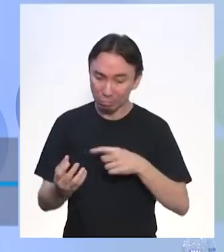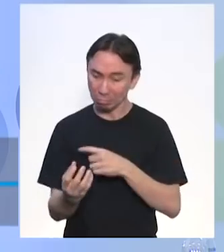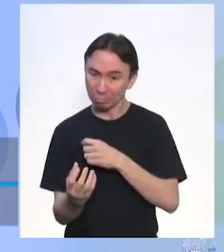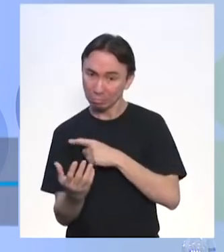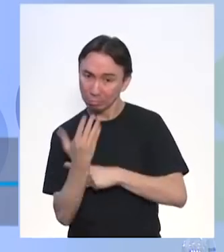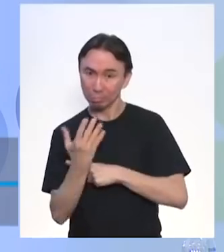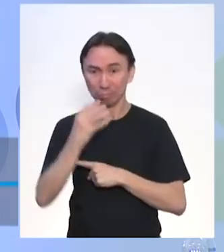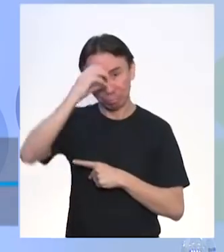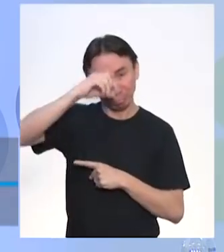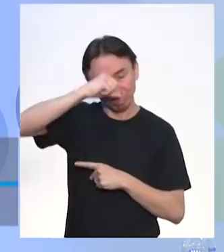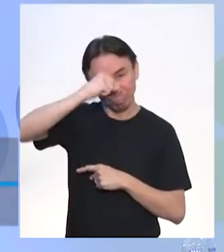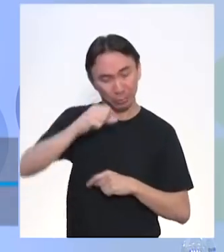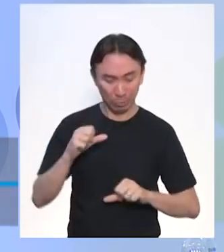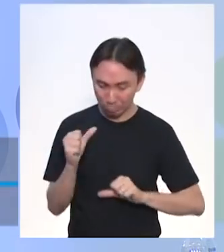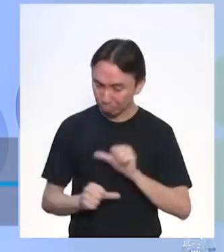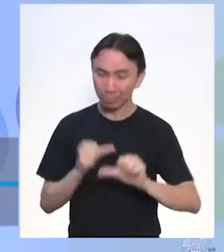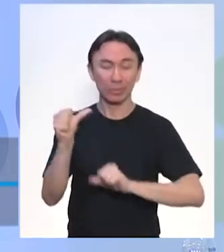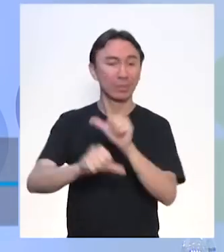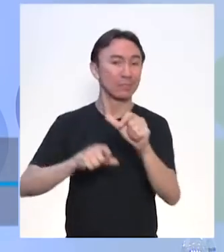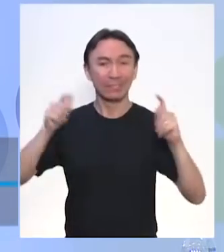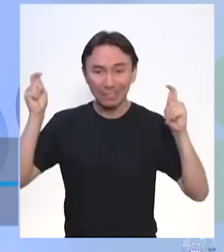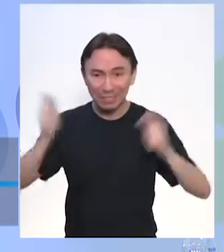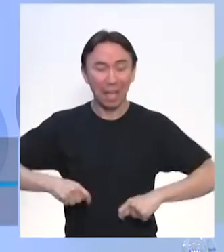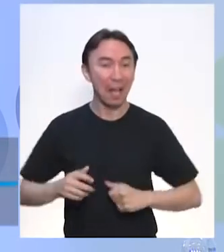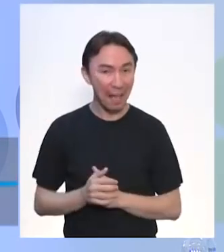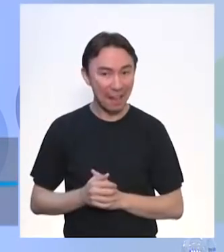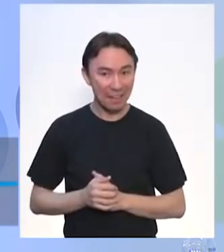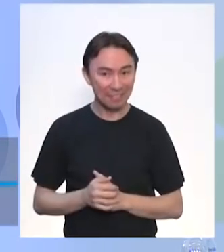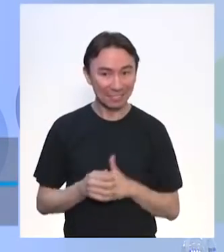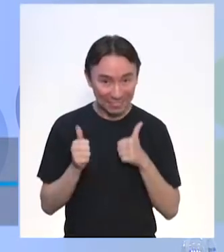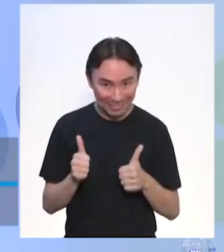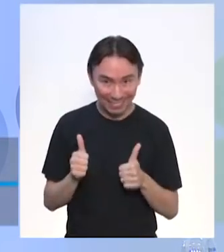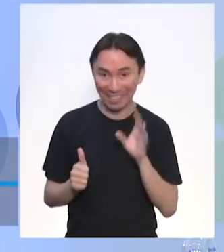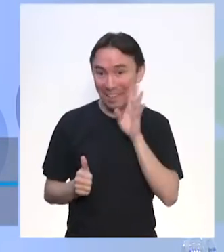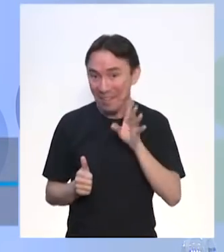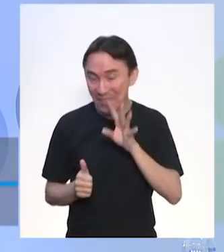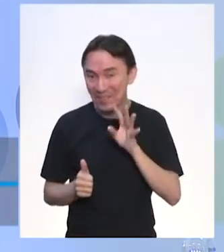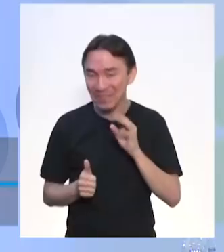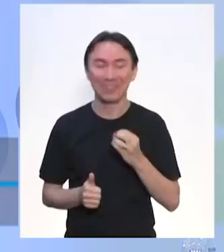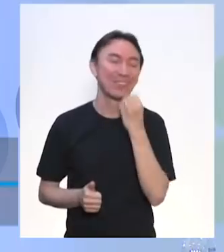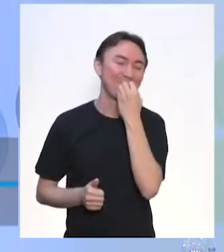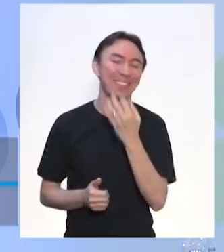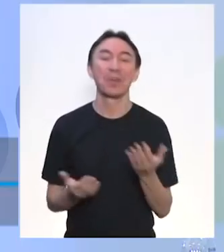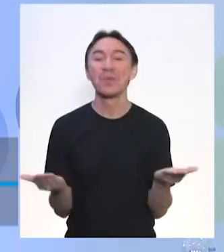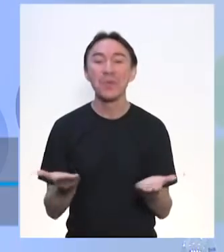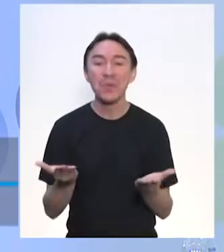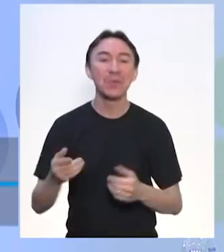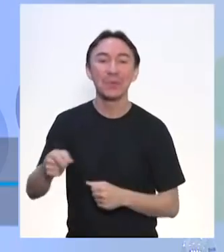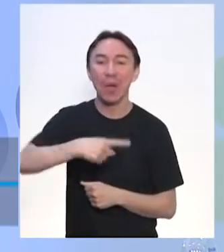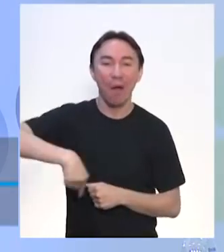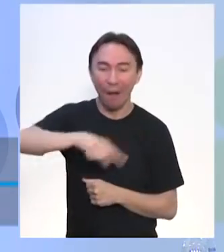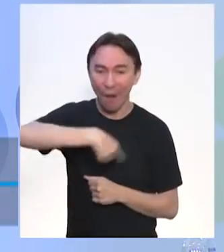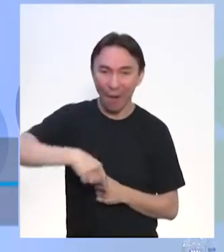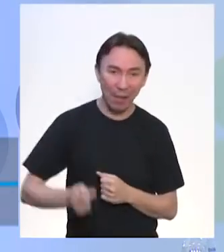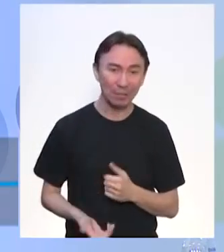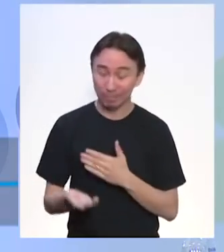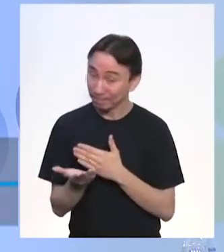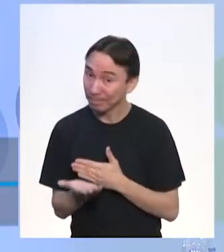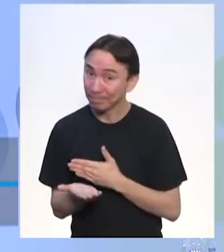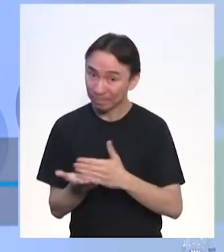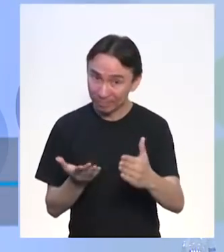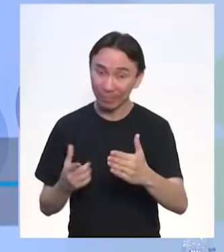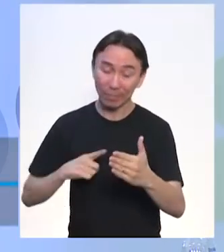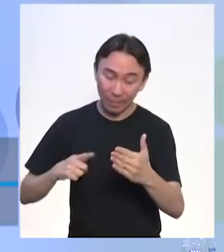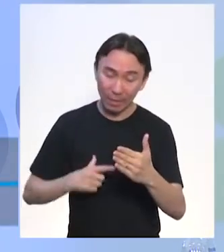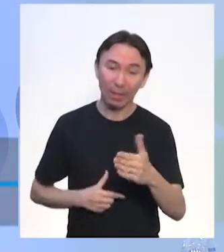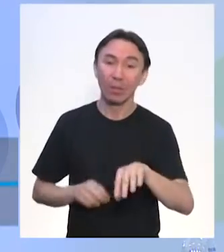conosco e com quem nos rodeia. Legal? Vamos lá. Hoje, para a nossa aula de acolhimento, e quero contar que essa aula se divide em